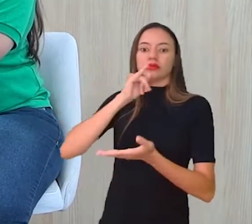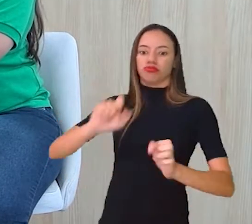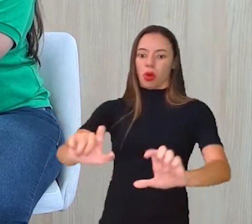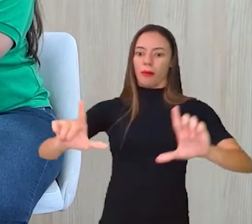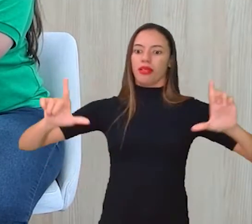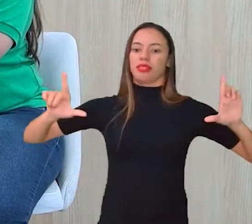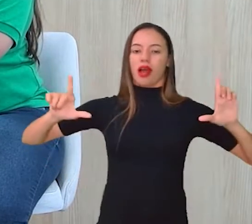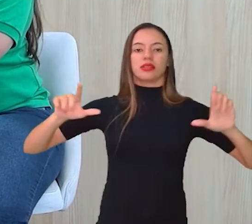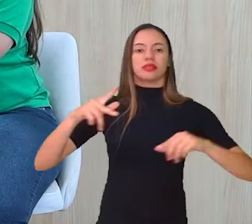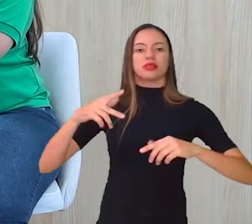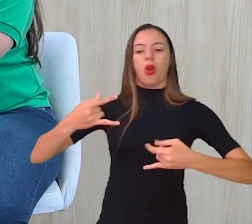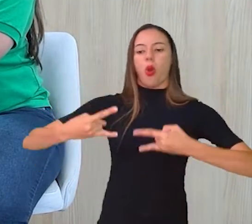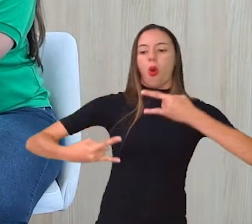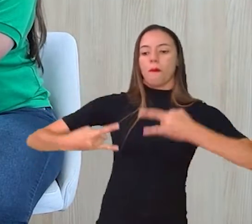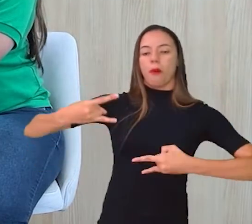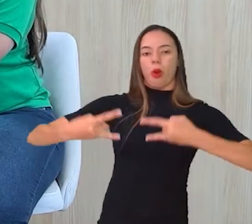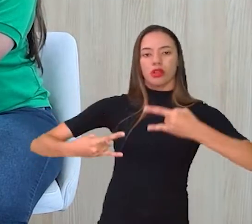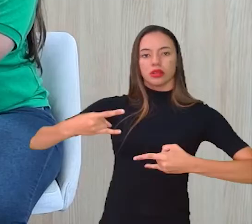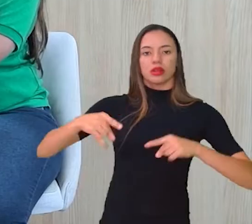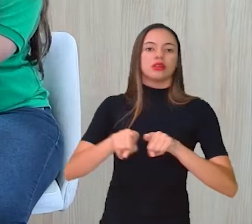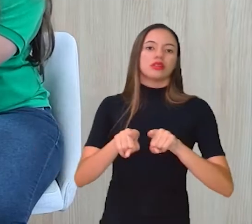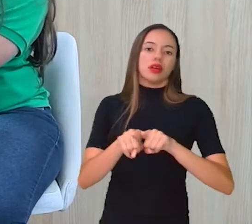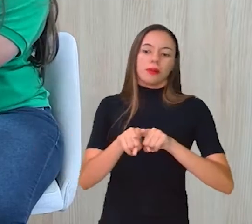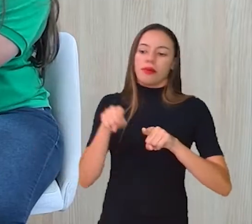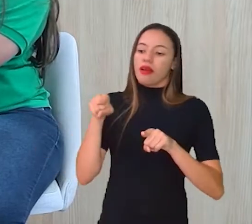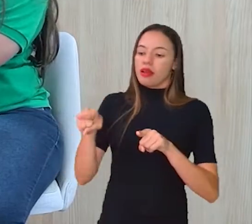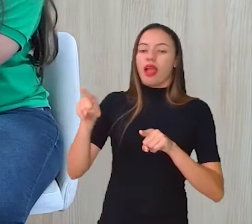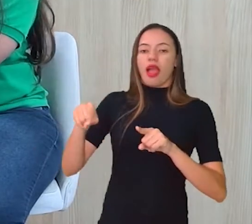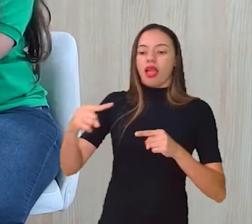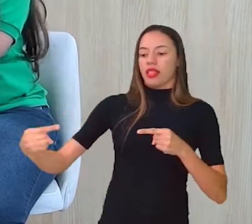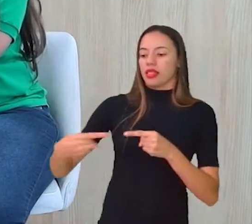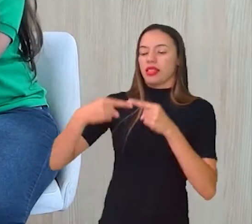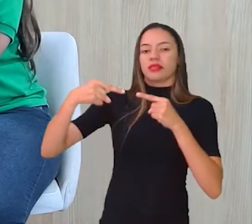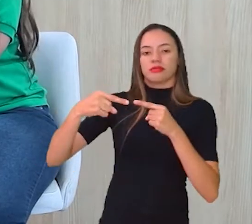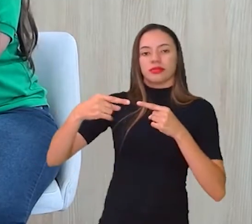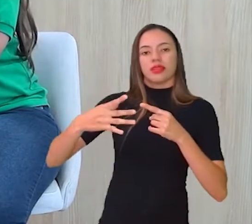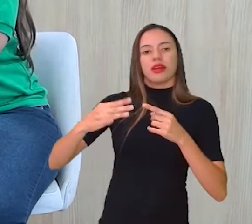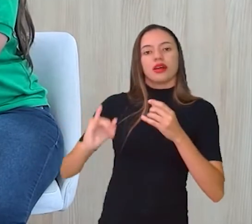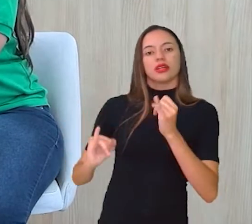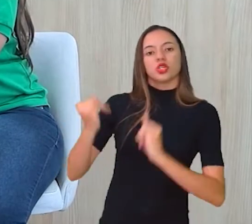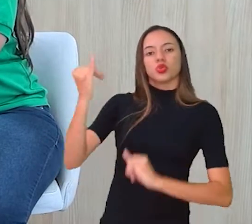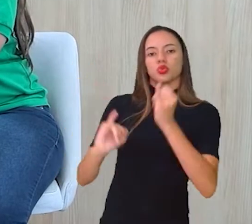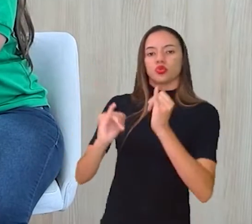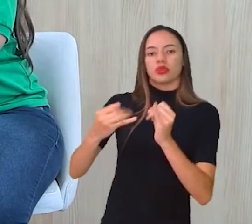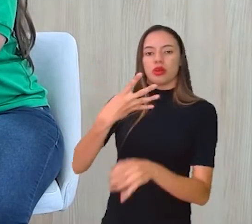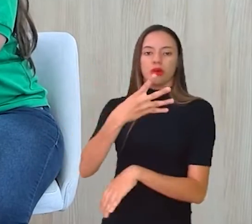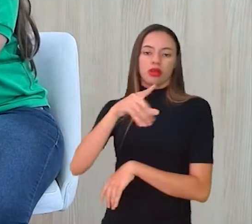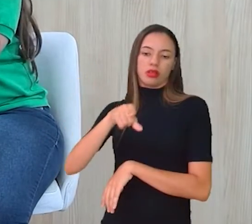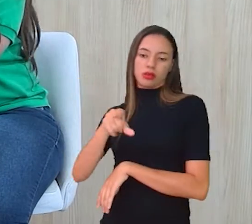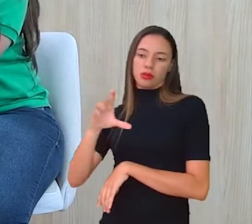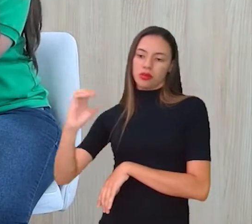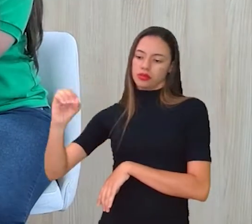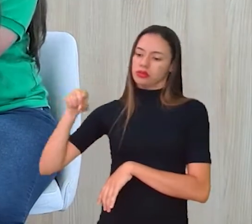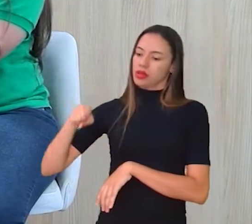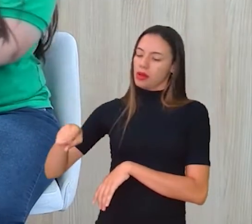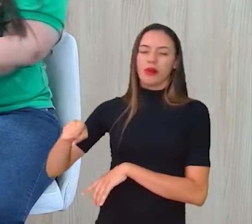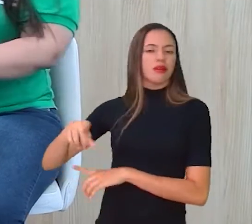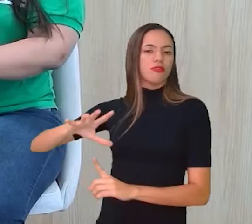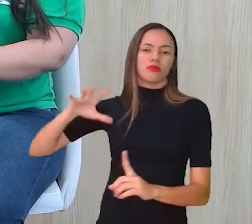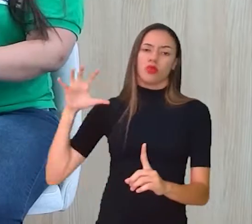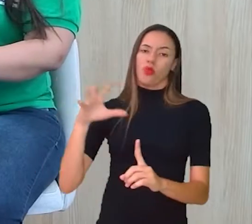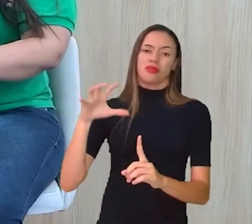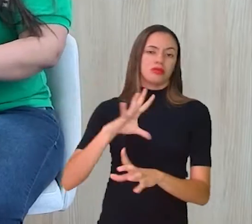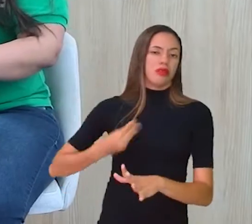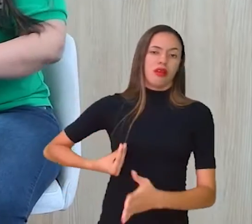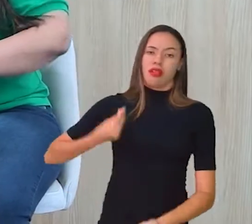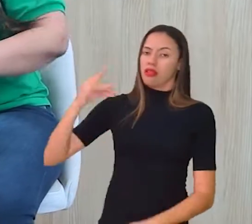são elementos que estão na chamada Indústria 4.0 que cada vez mais vai fazer parte da nossa realidade. É